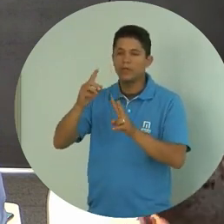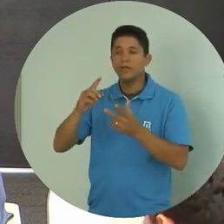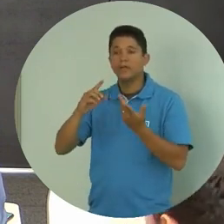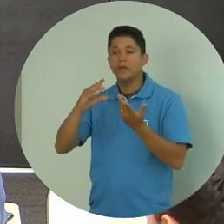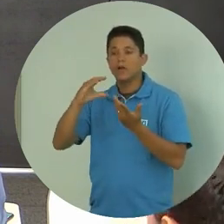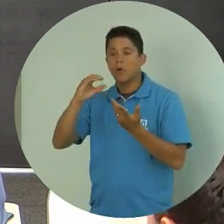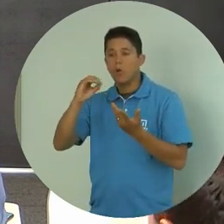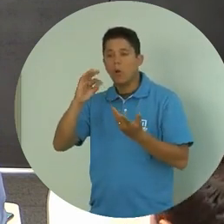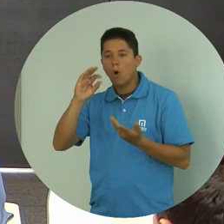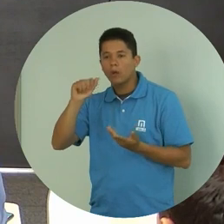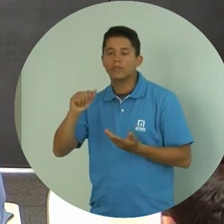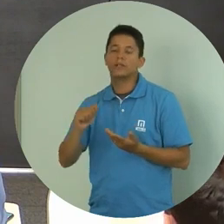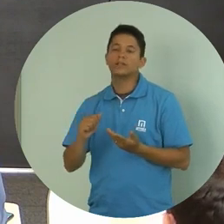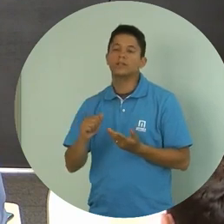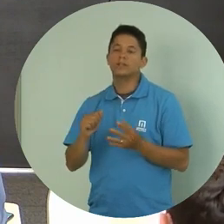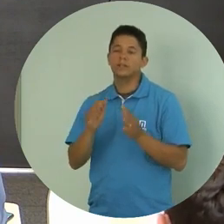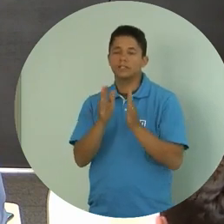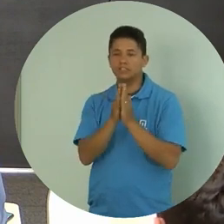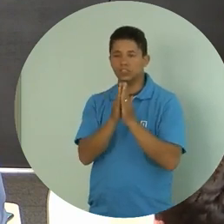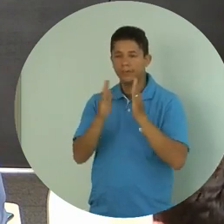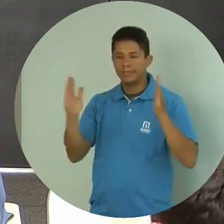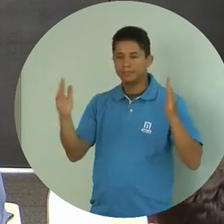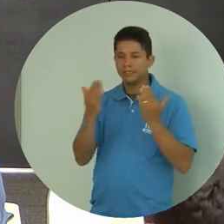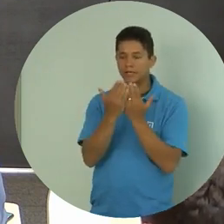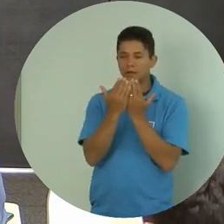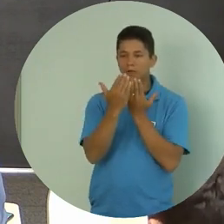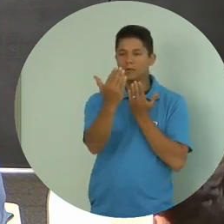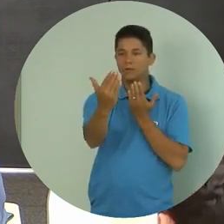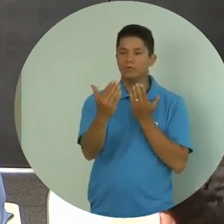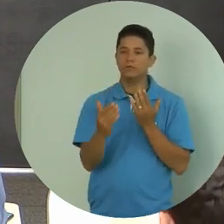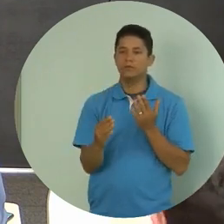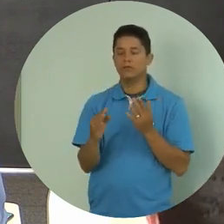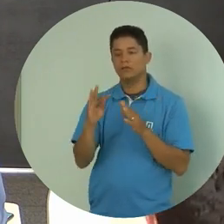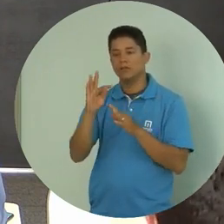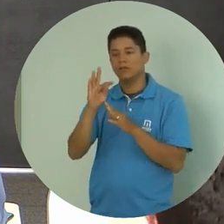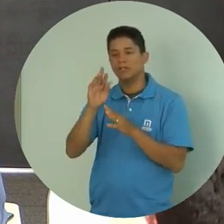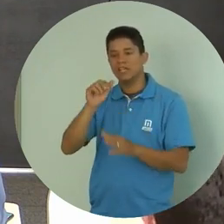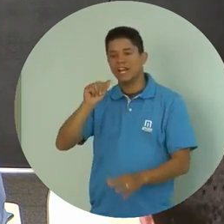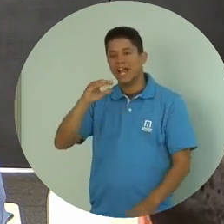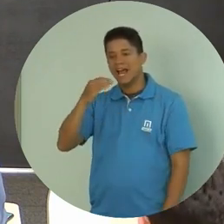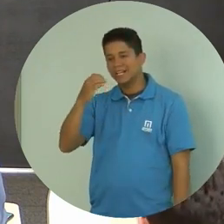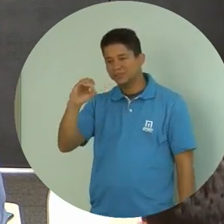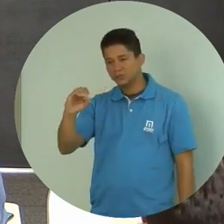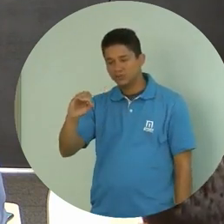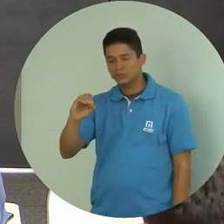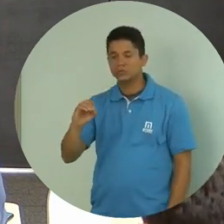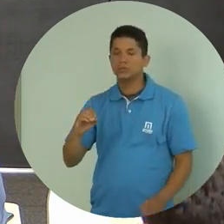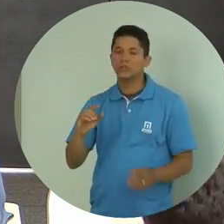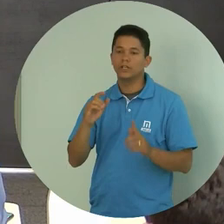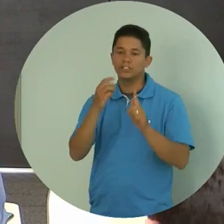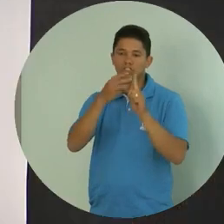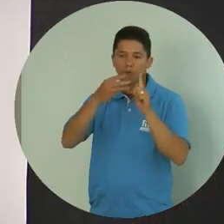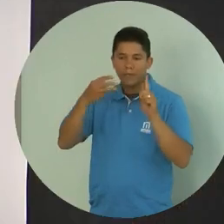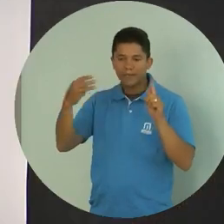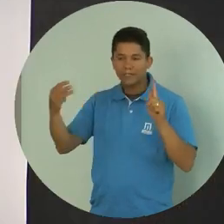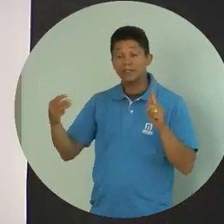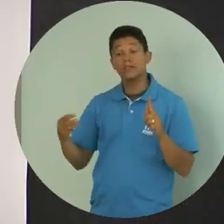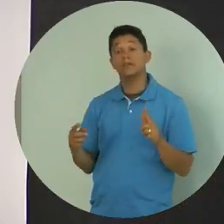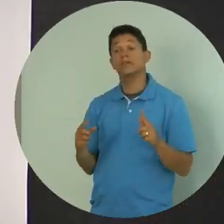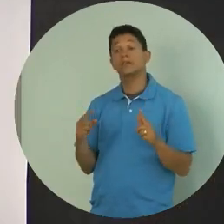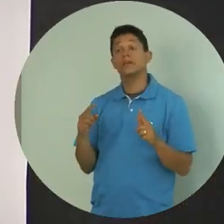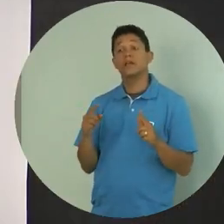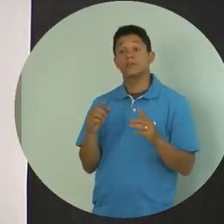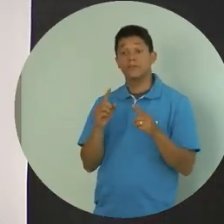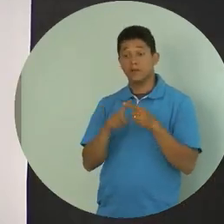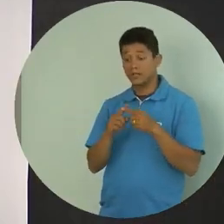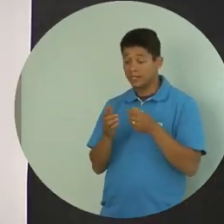de dimensões, de traço, de geometria, porque com essa base, se lá na